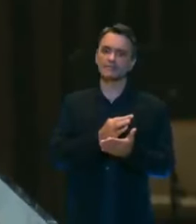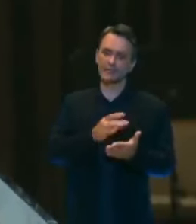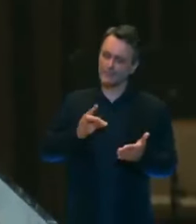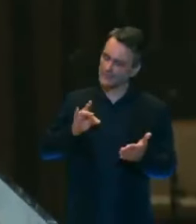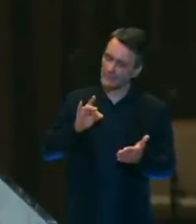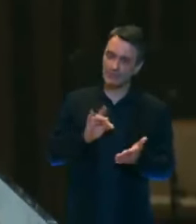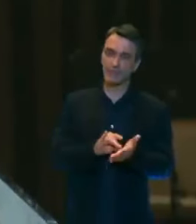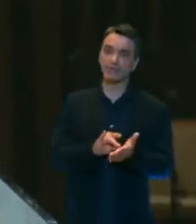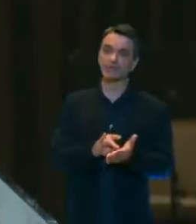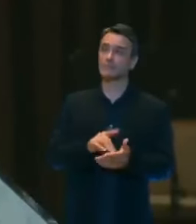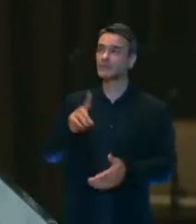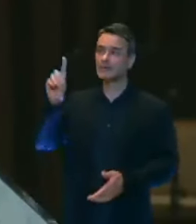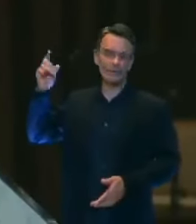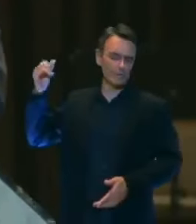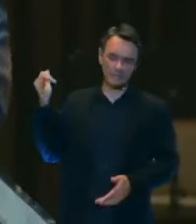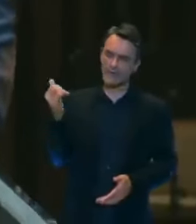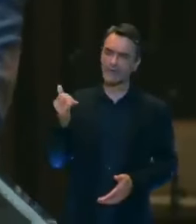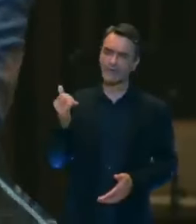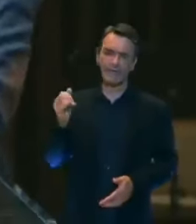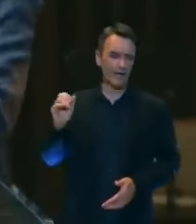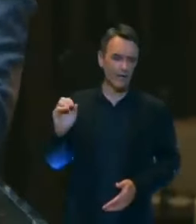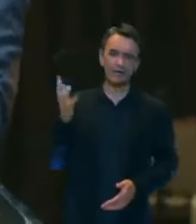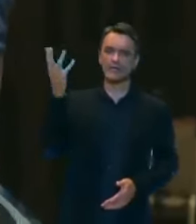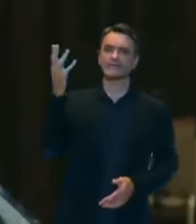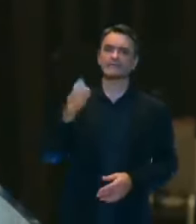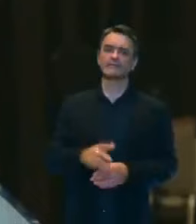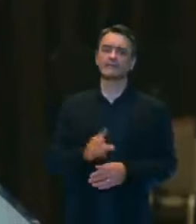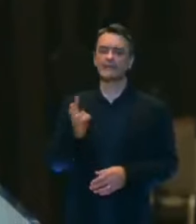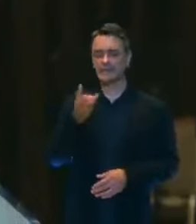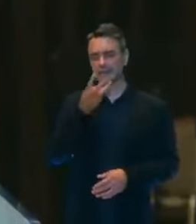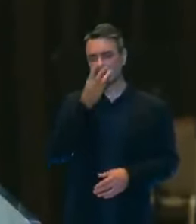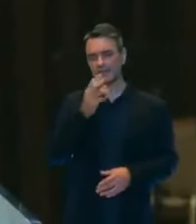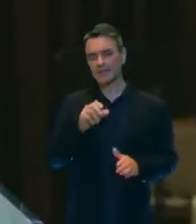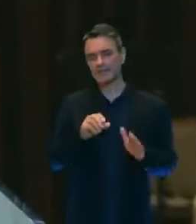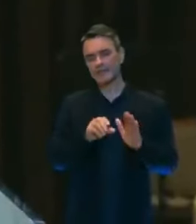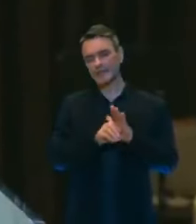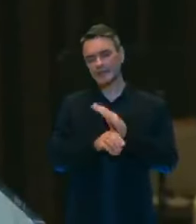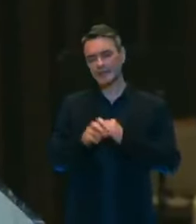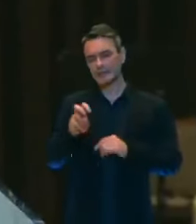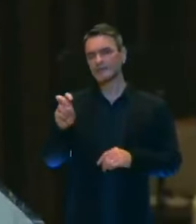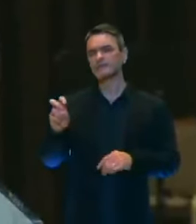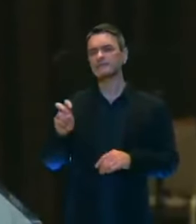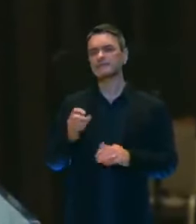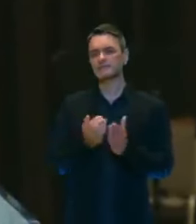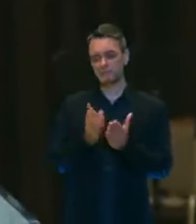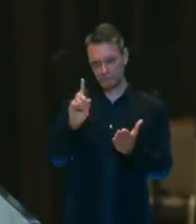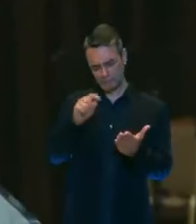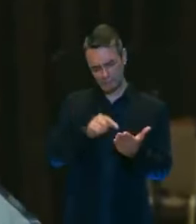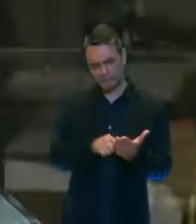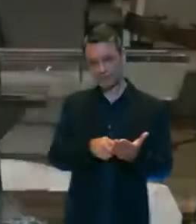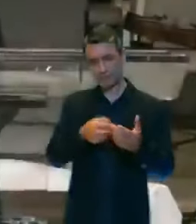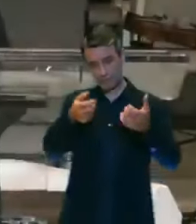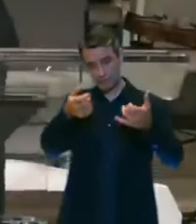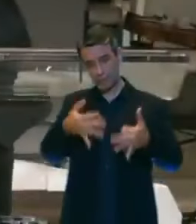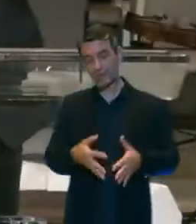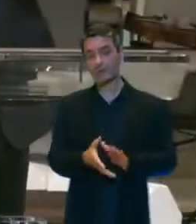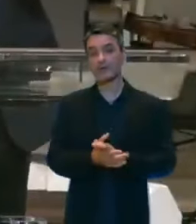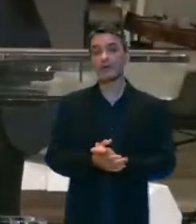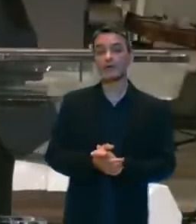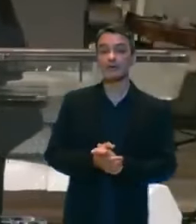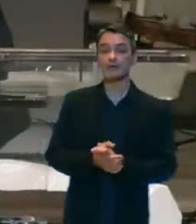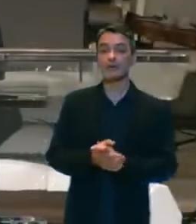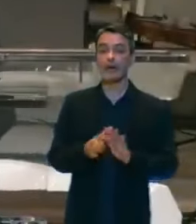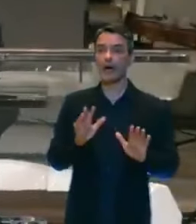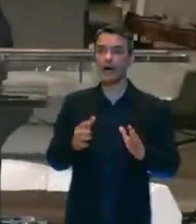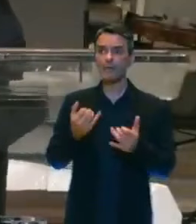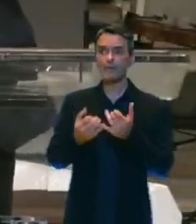acontece. Isaías 55 fala da palavra de Deus. Eu gosto, olha o que diz: porque assim como